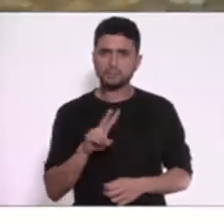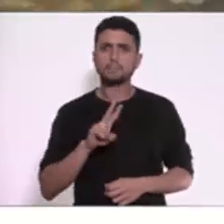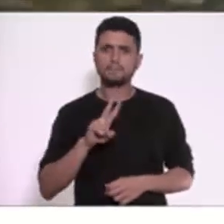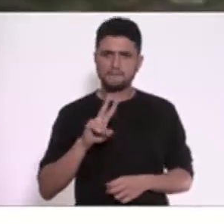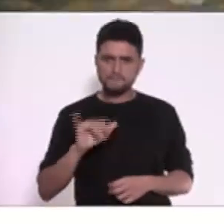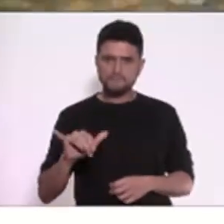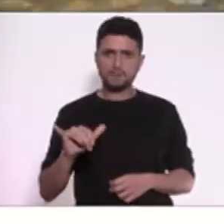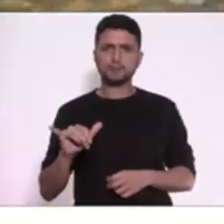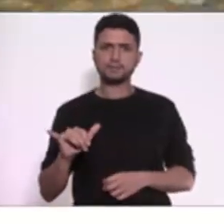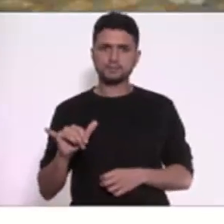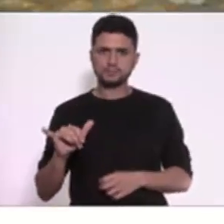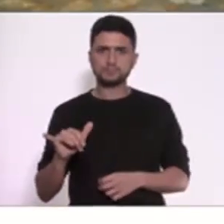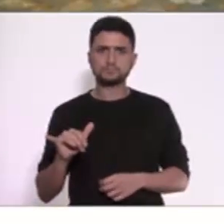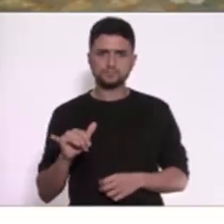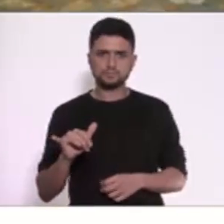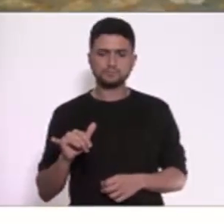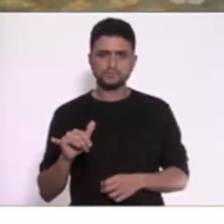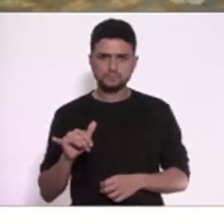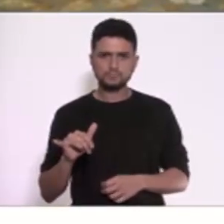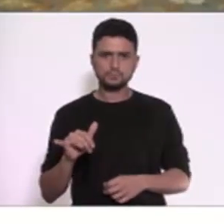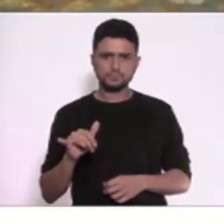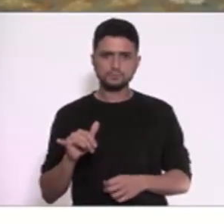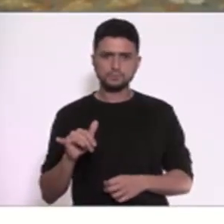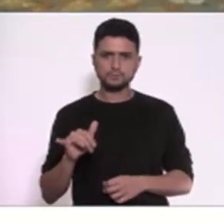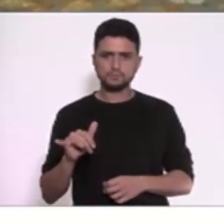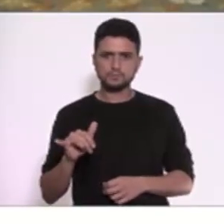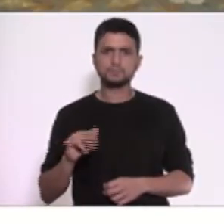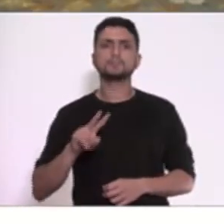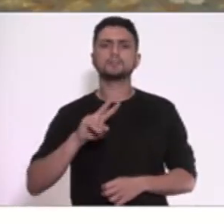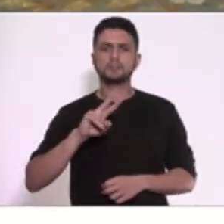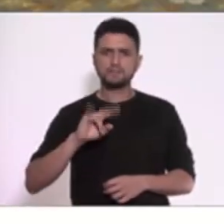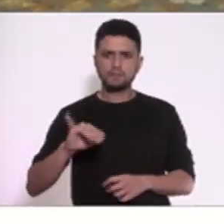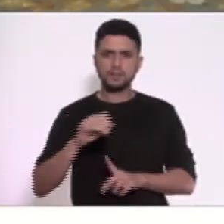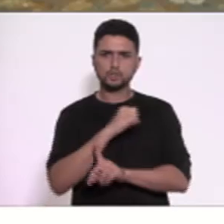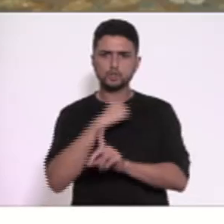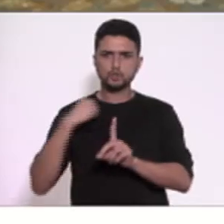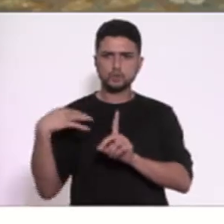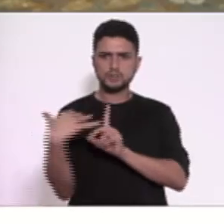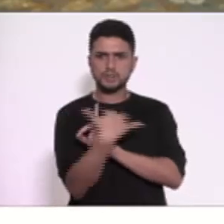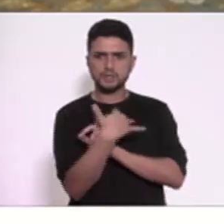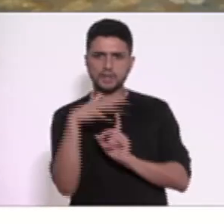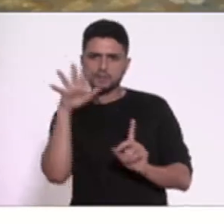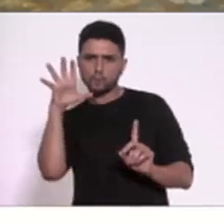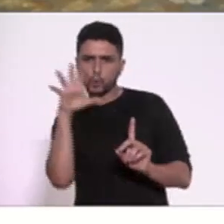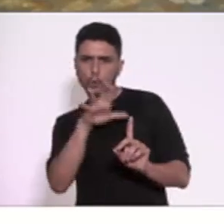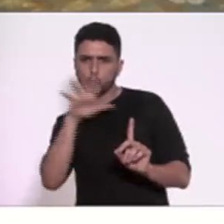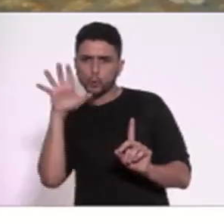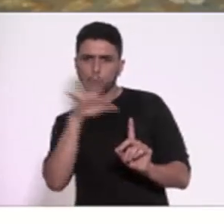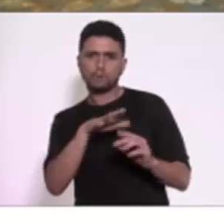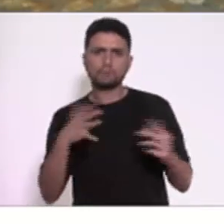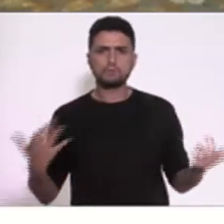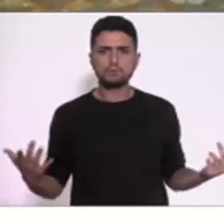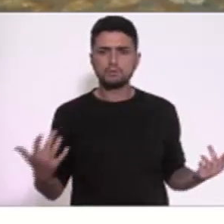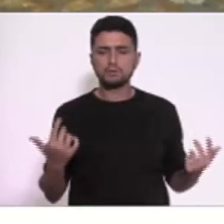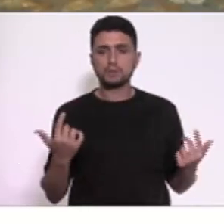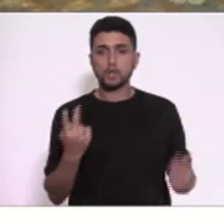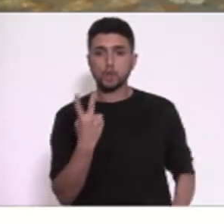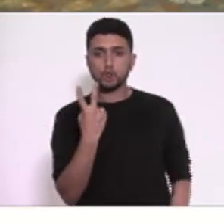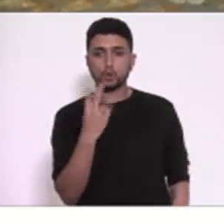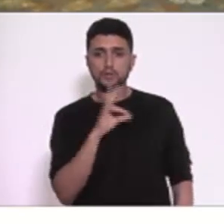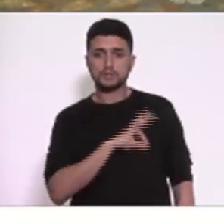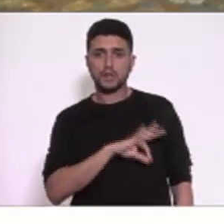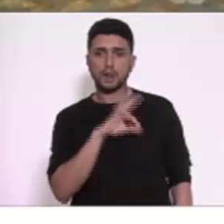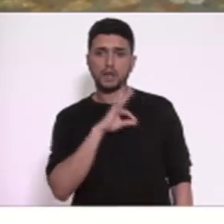na vida de mais de 56% dessa população, que vive com menos de 2 salários